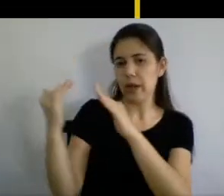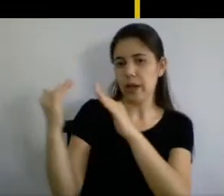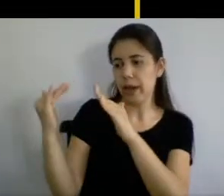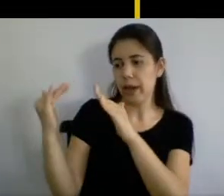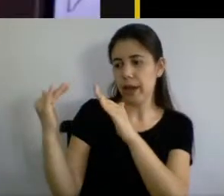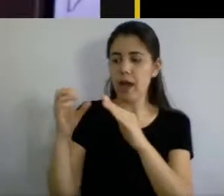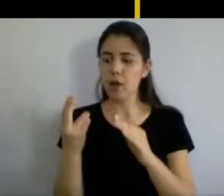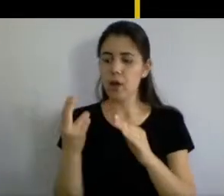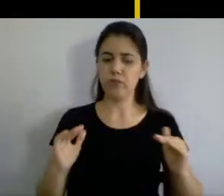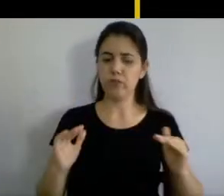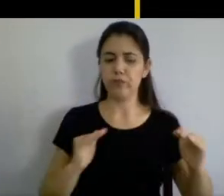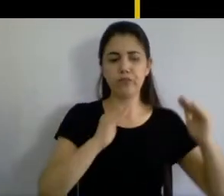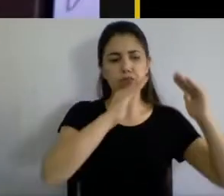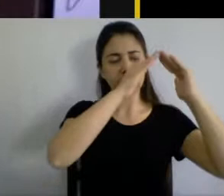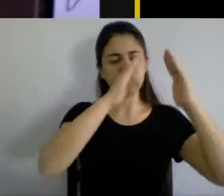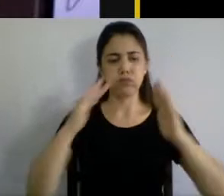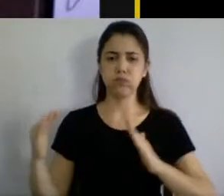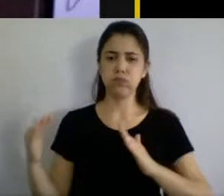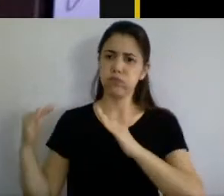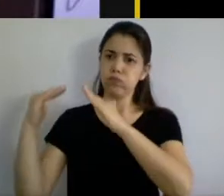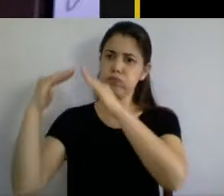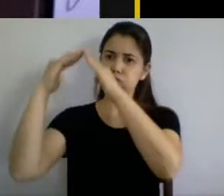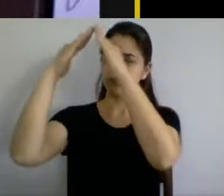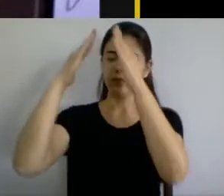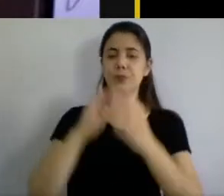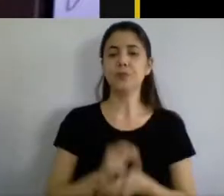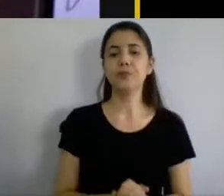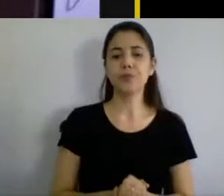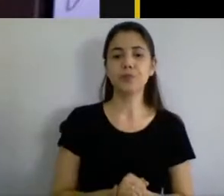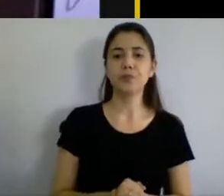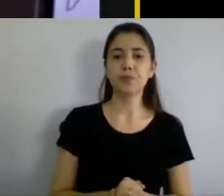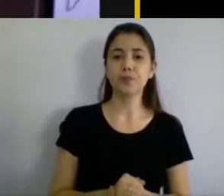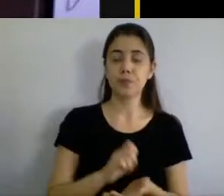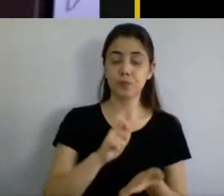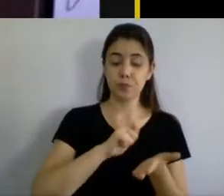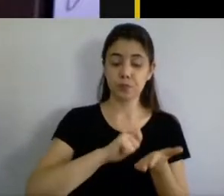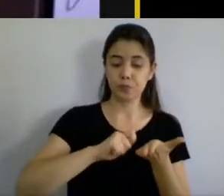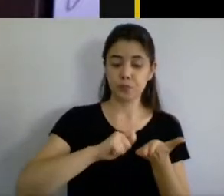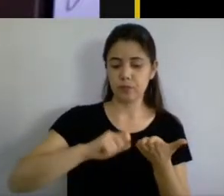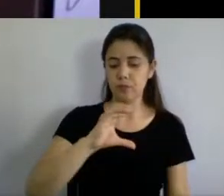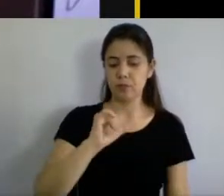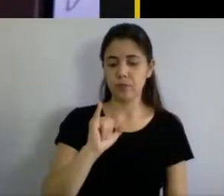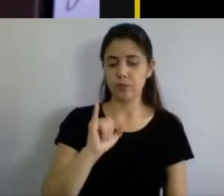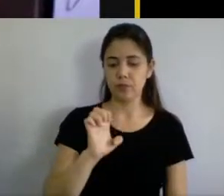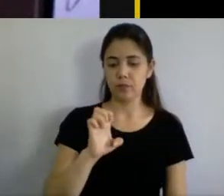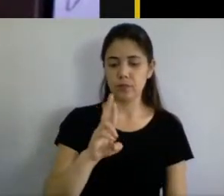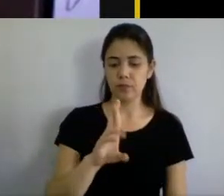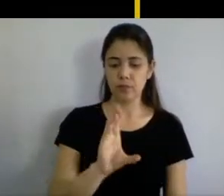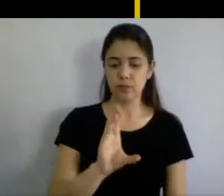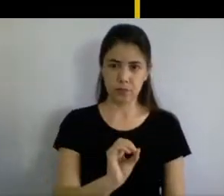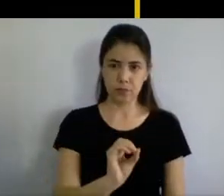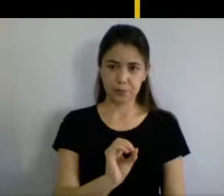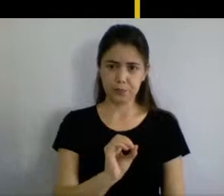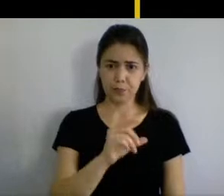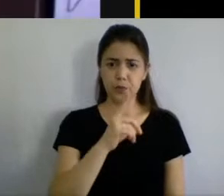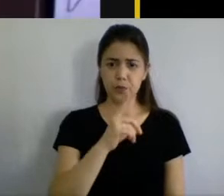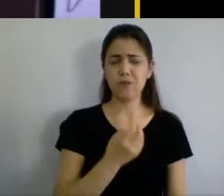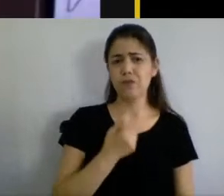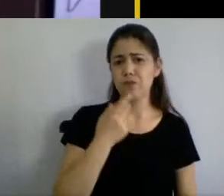O Cícero, ele conta uma história no livro 2 do De Oratore,